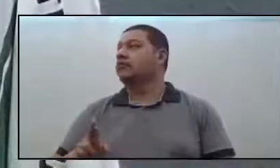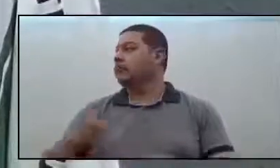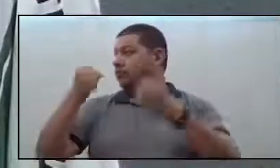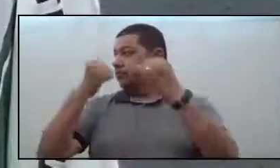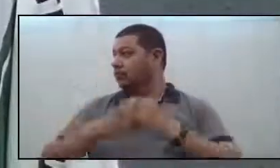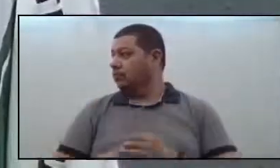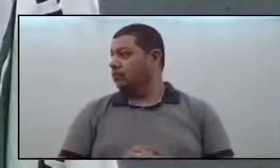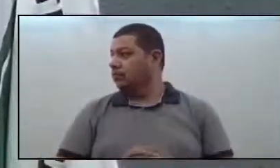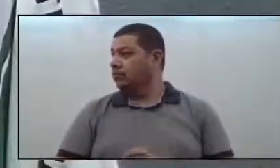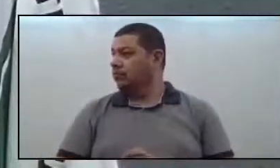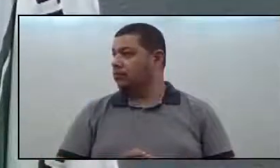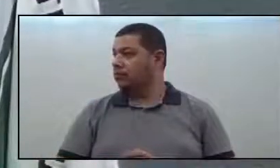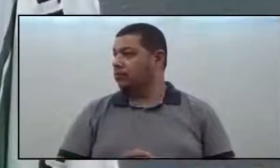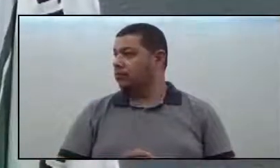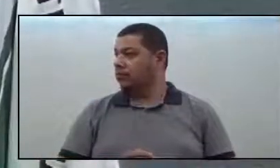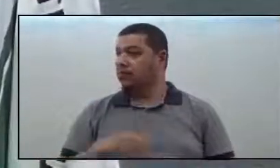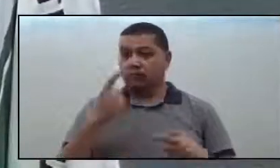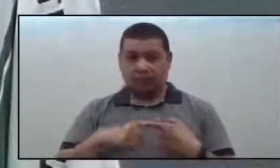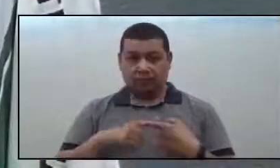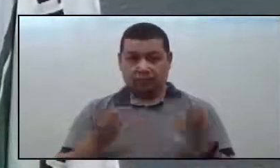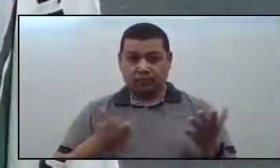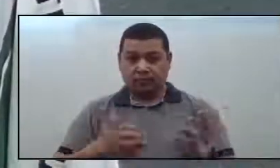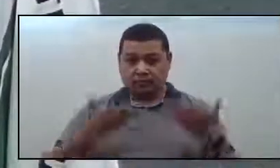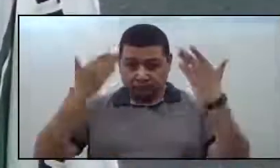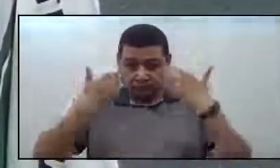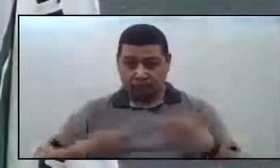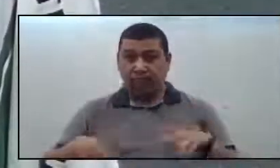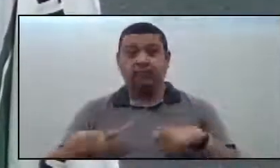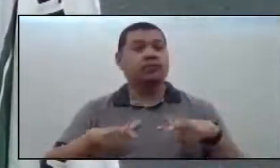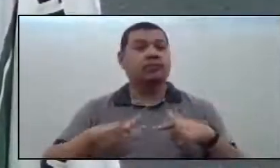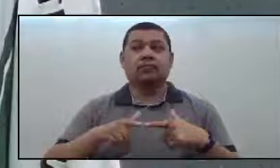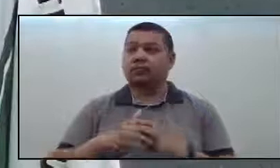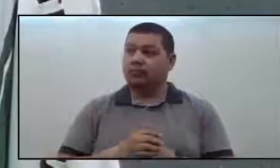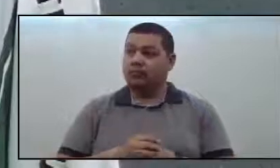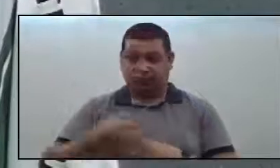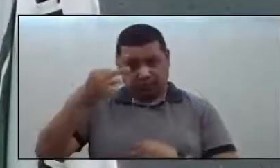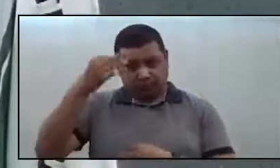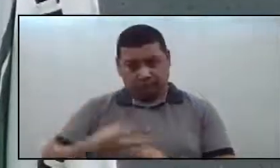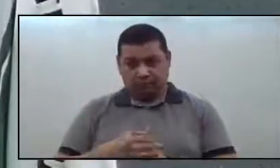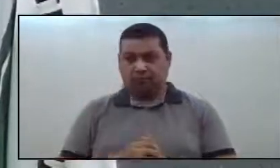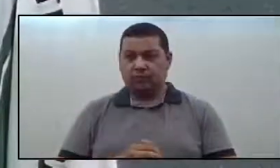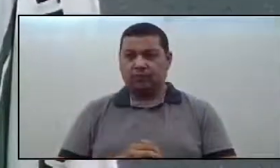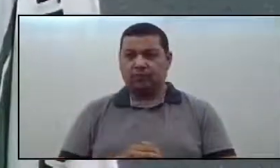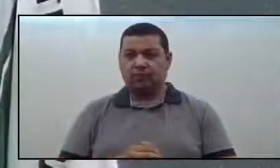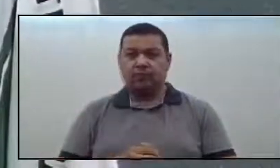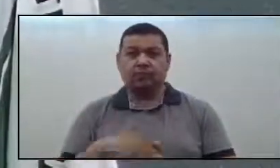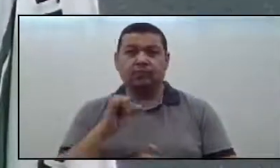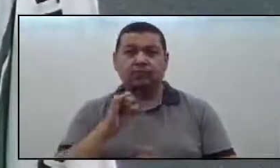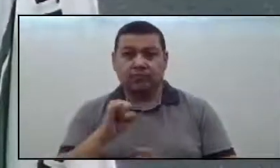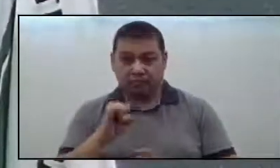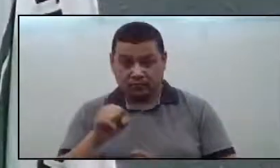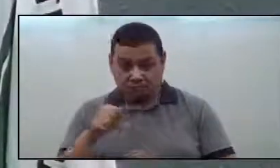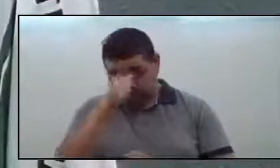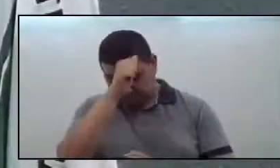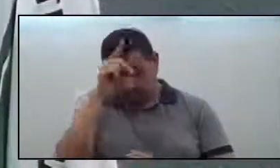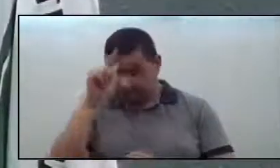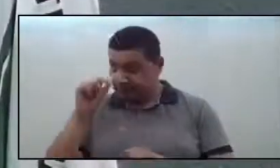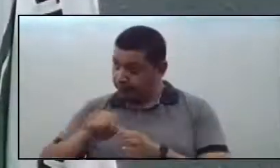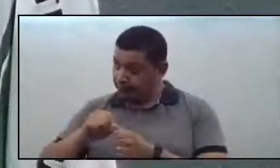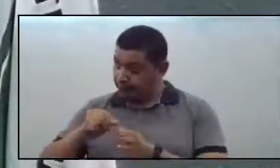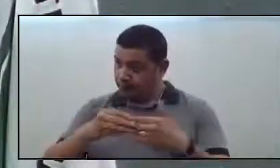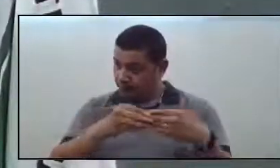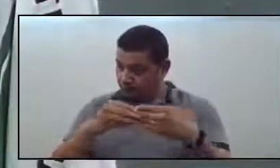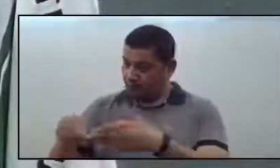servidores. Então eu estou aqui para trabalhar em cima do certo. Se o prefeito fez uma coisa dessa,